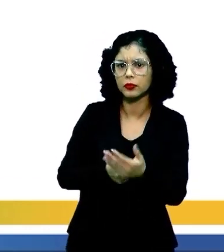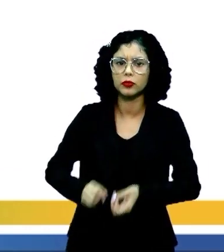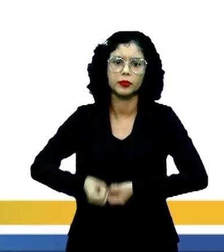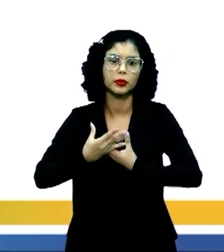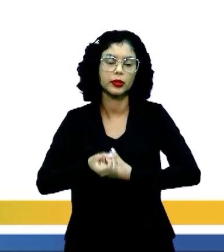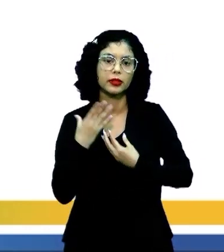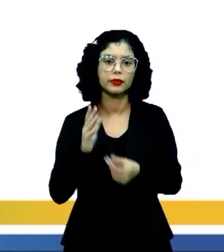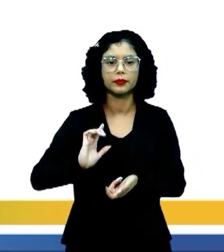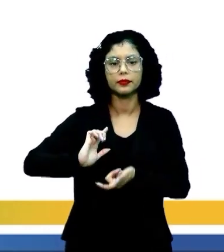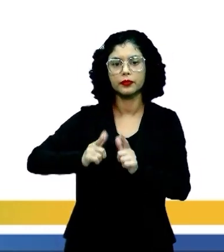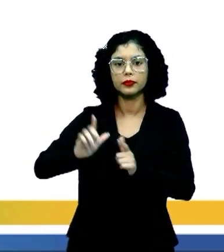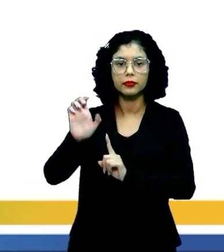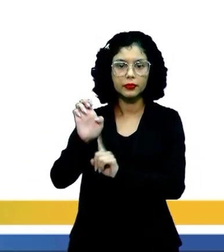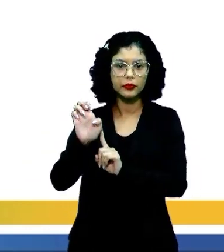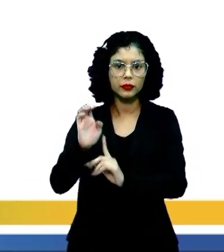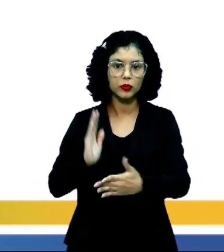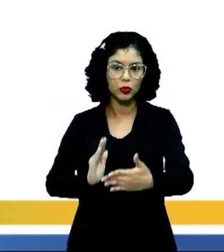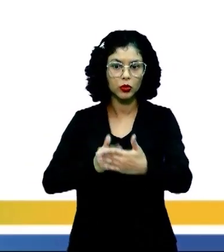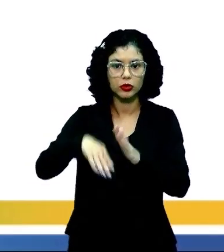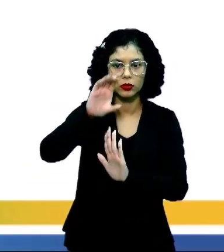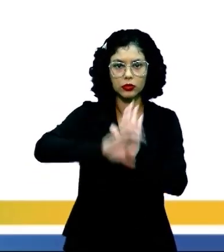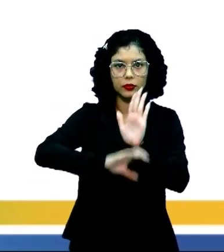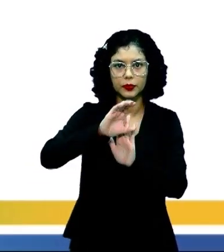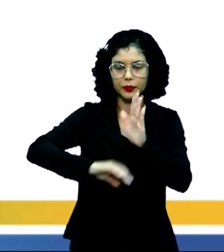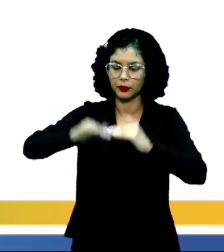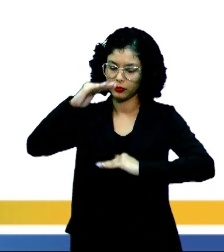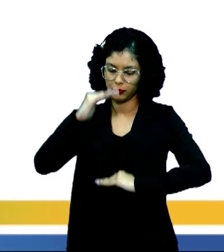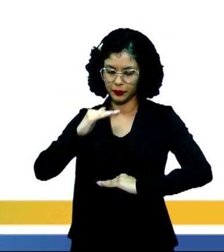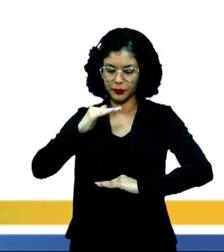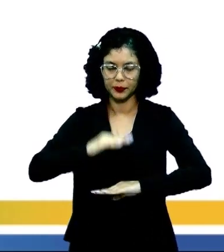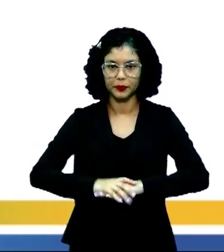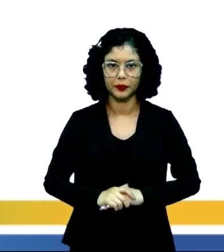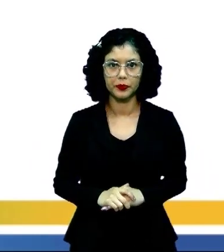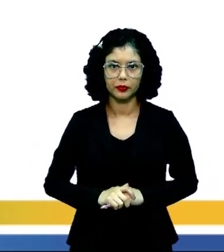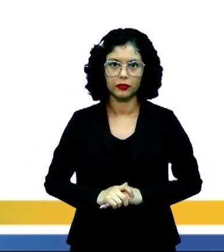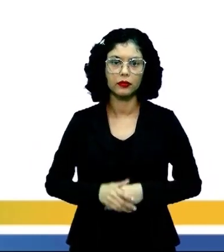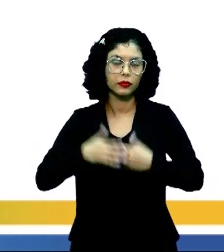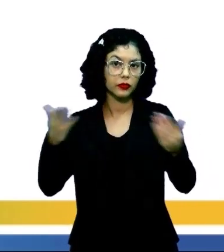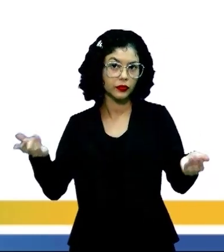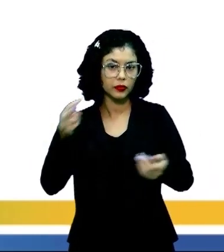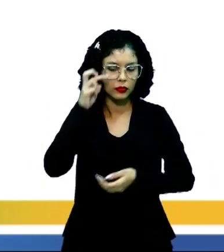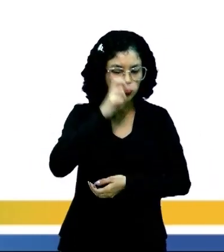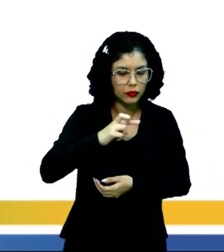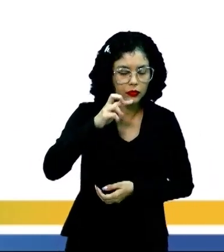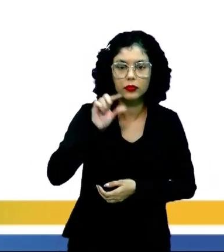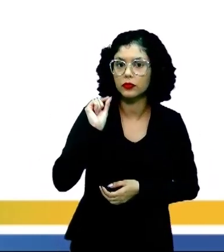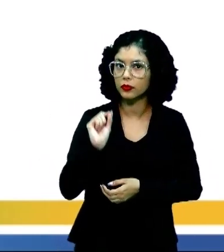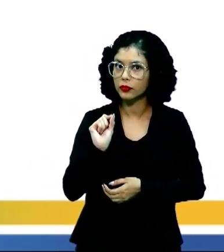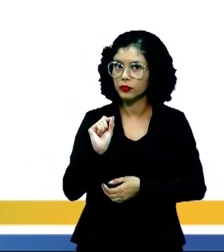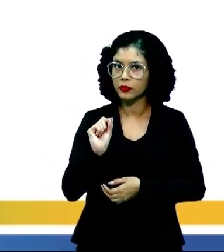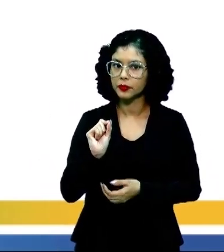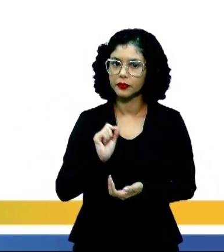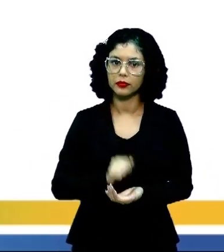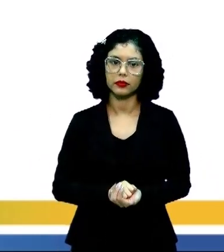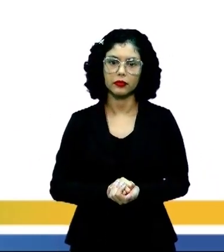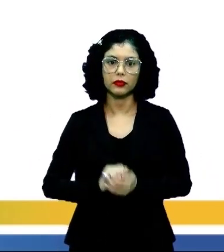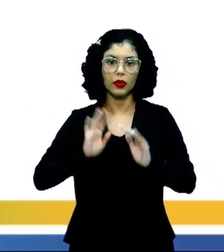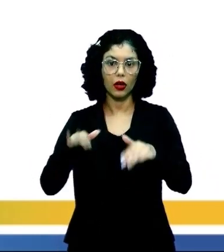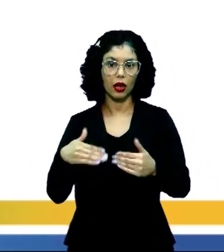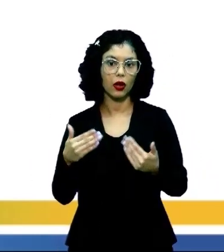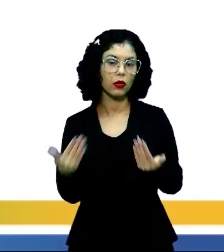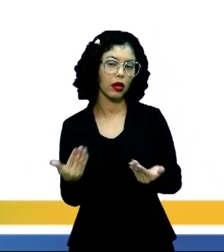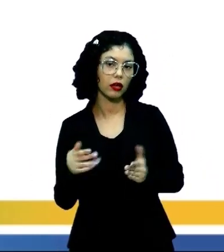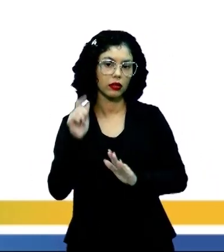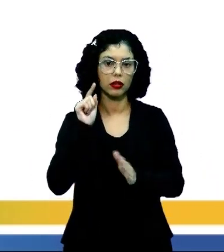a letra E, que determine o conteúdo em sua lata. E aí você pode analisar comigo. Qual